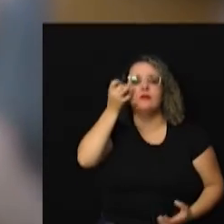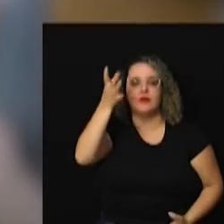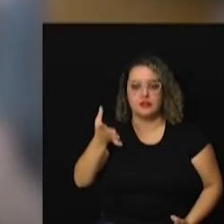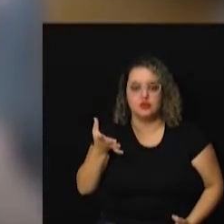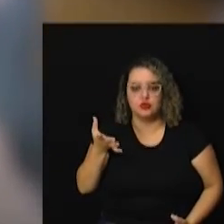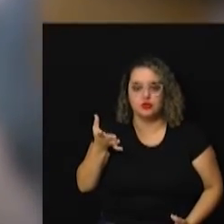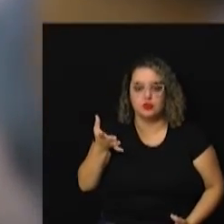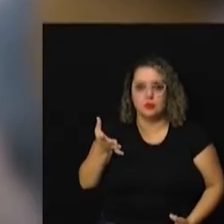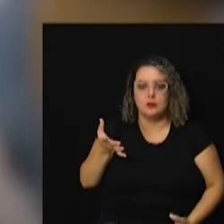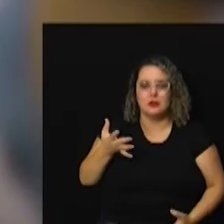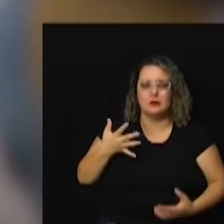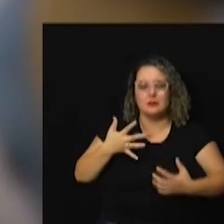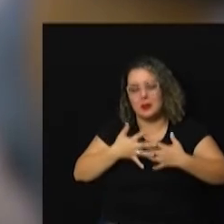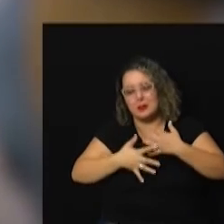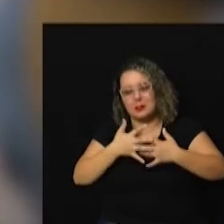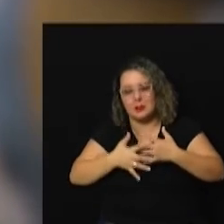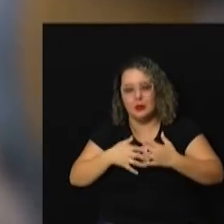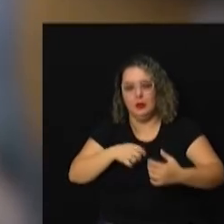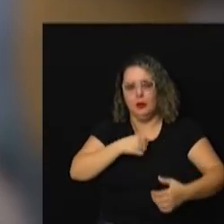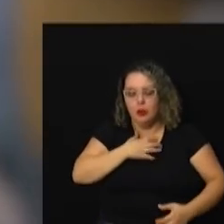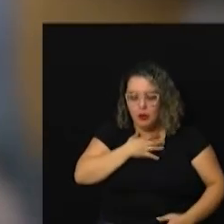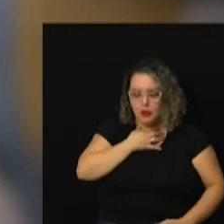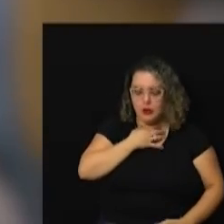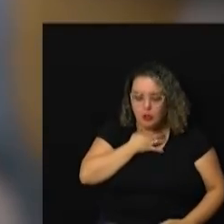com antitussígenos, com